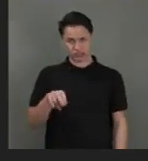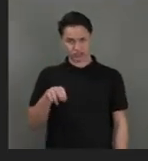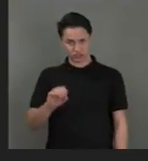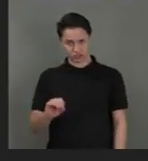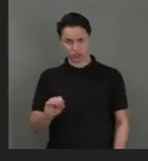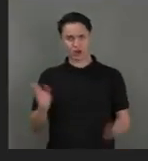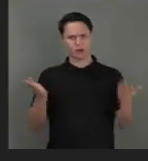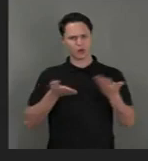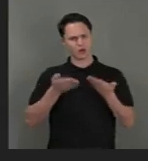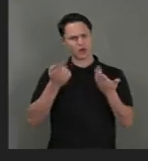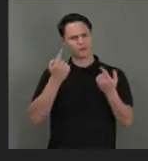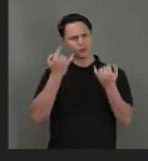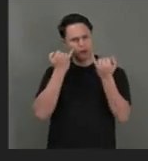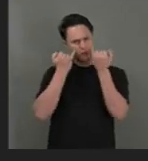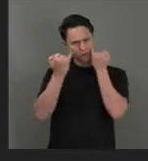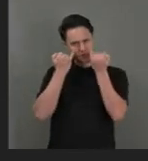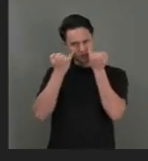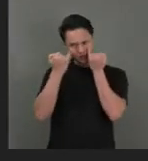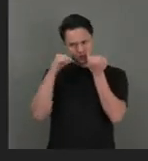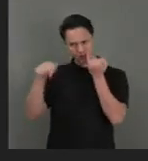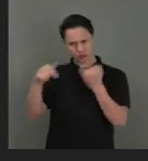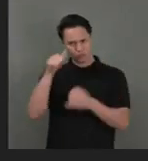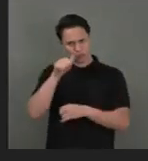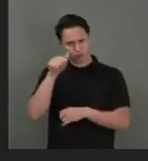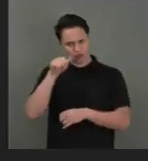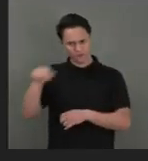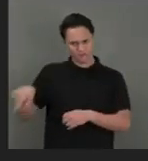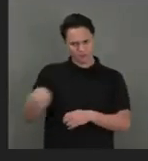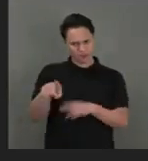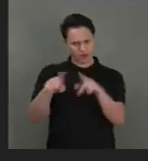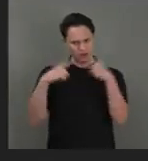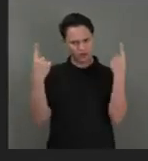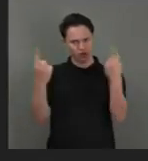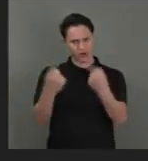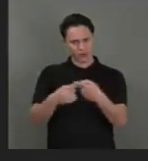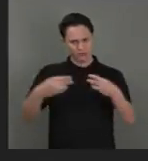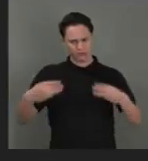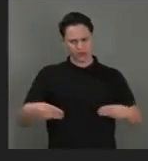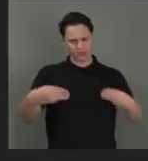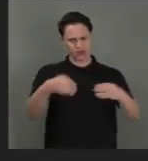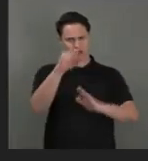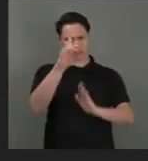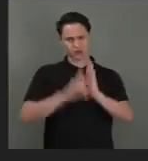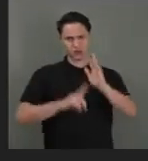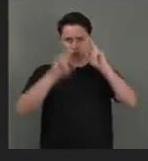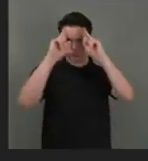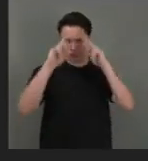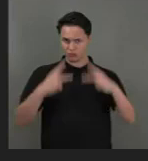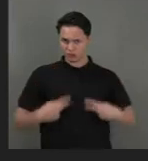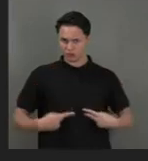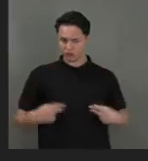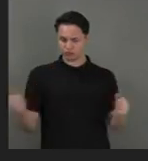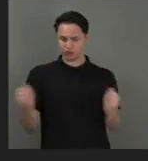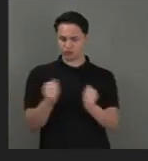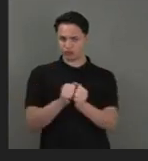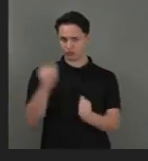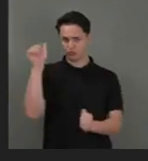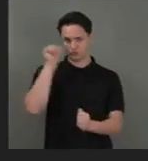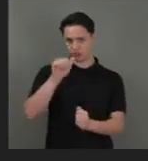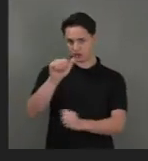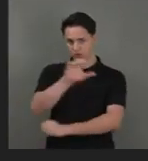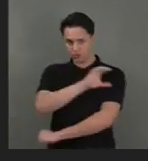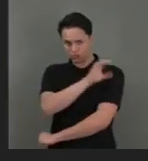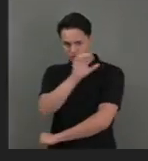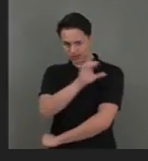também esteve presente em reunião no Ministério dos Direitos Humanos, com a coordenadora